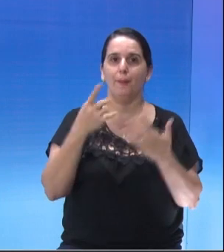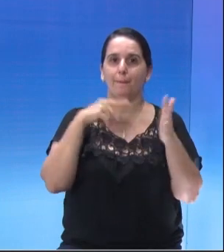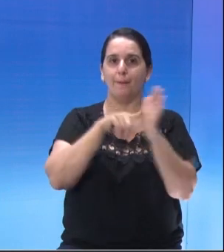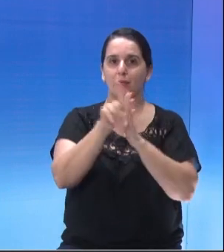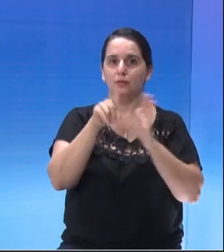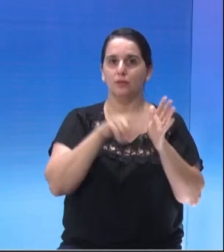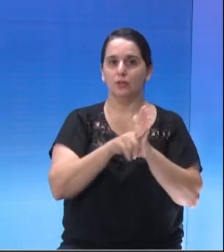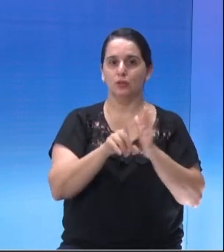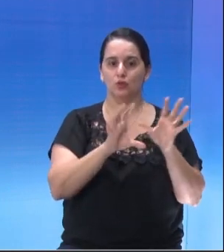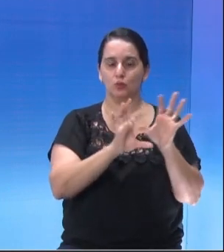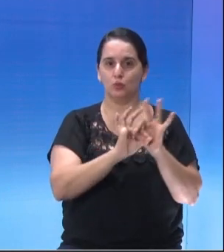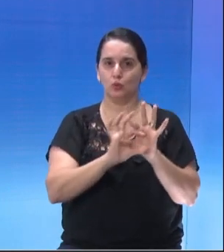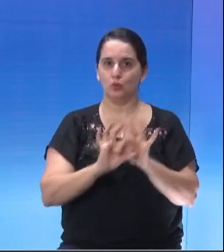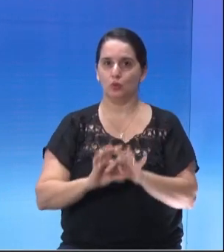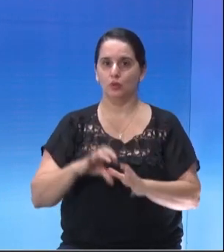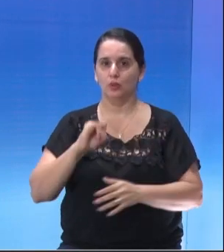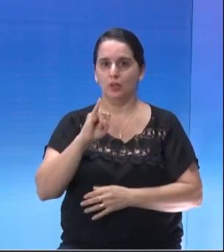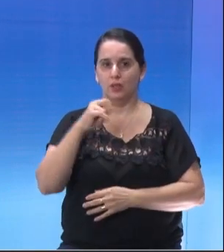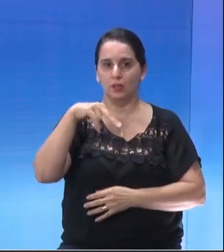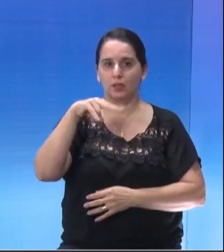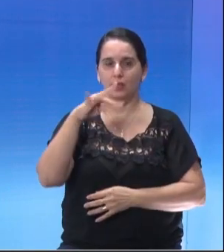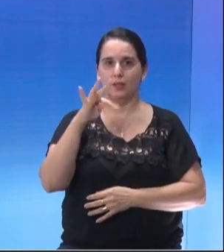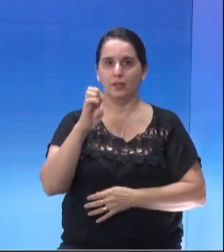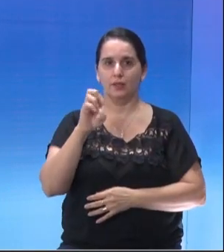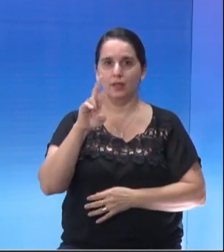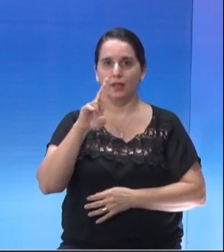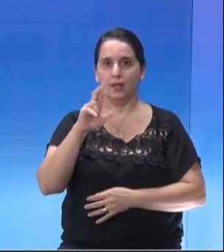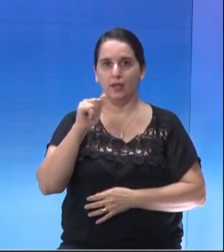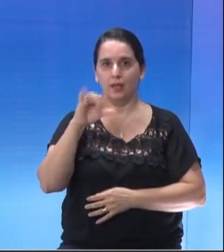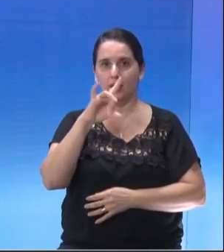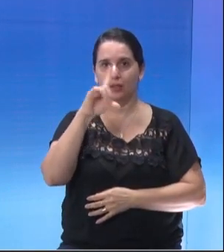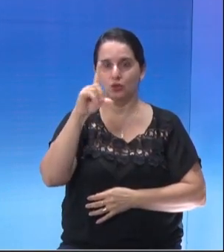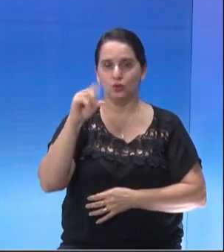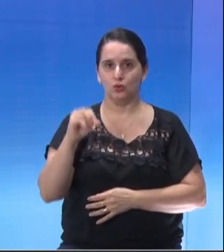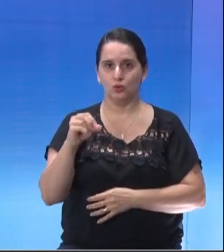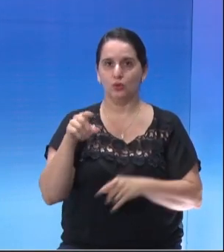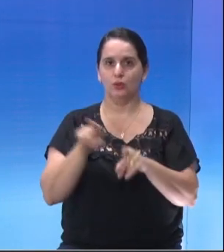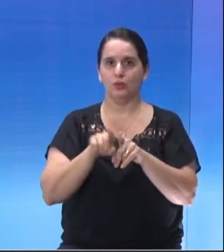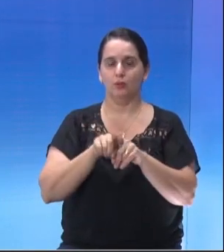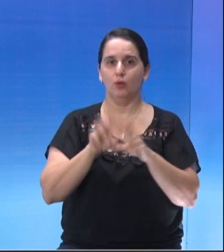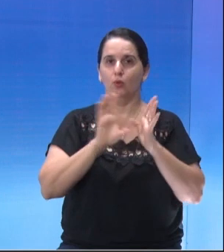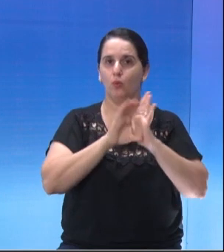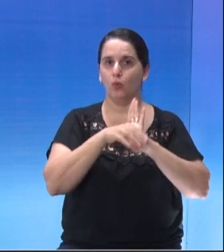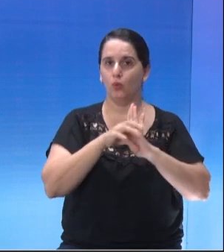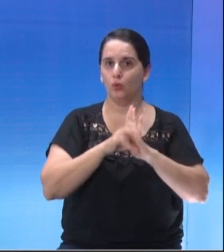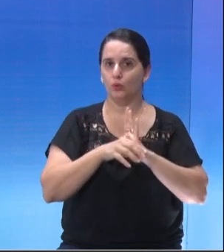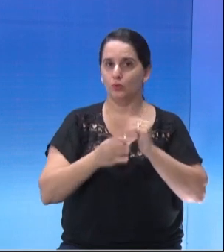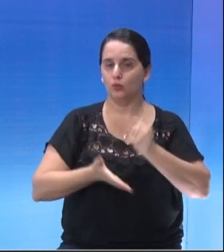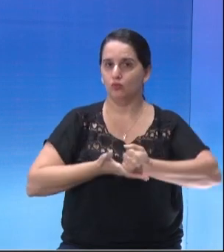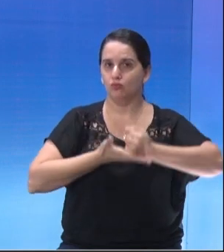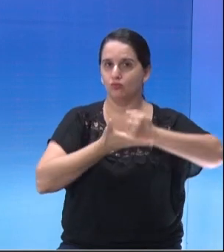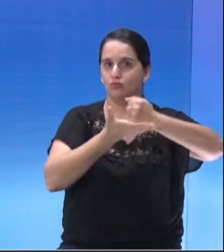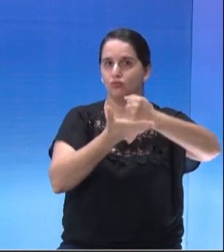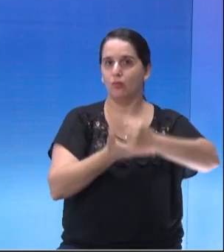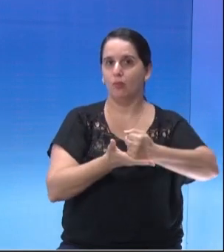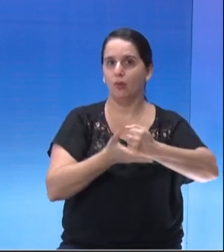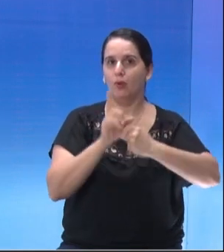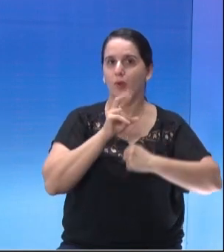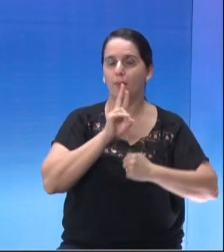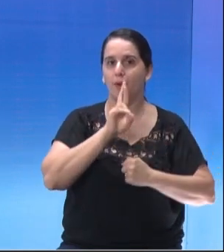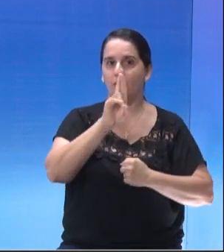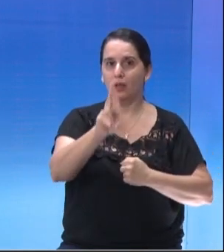diretamente perguntando sobre as ligações e os tipos de interações que nós temos aí, mas também como conteúdo acessório para